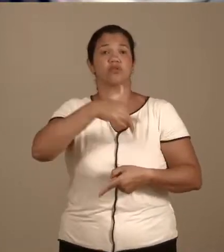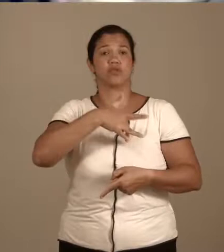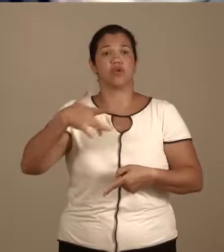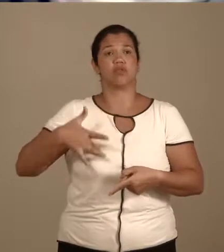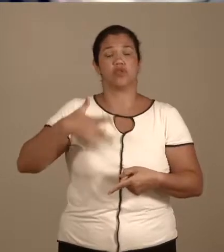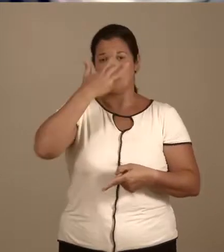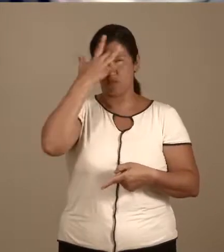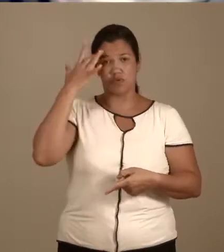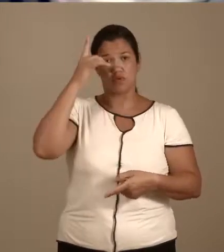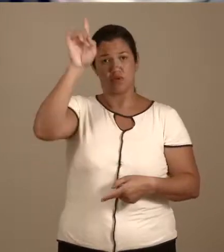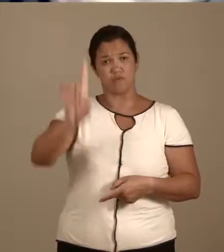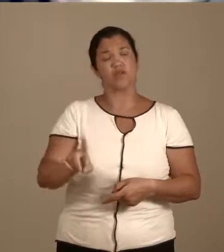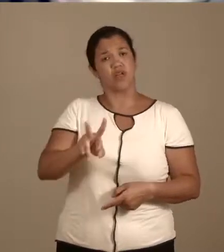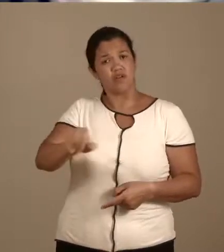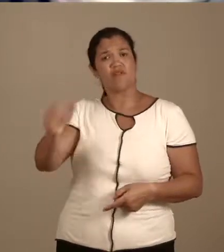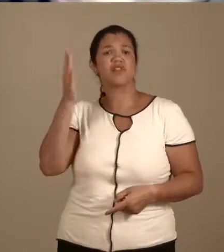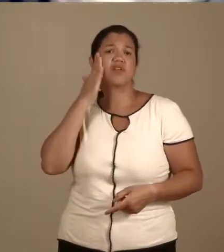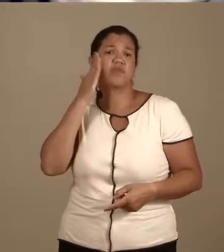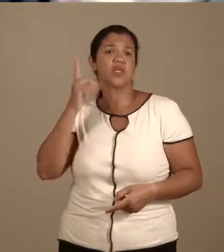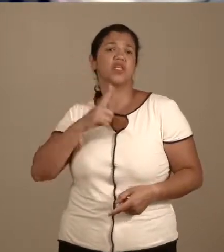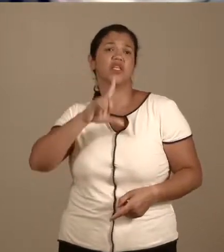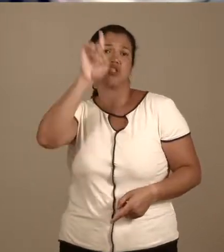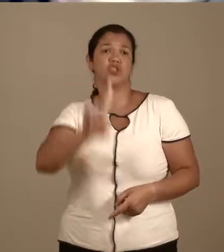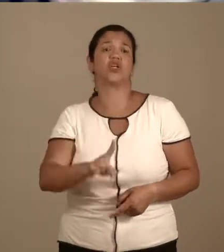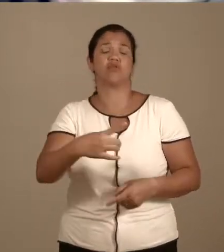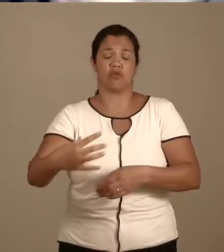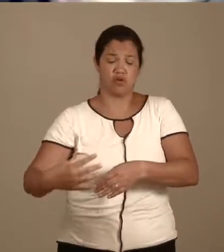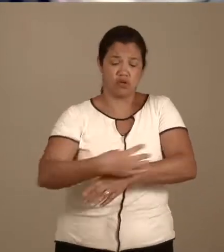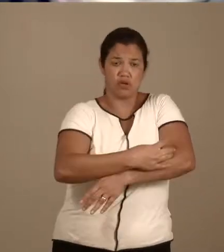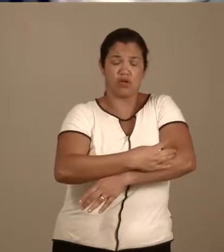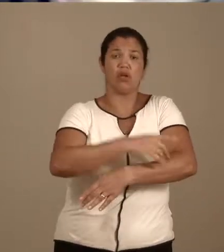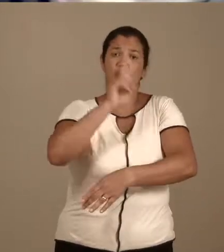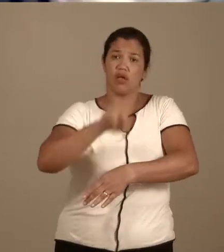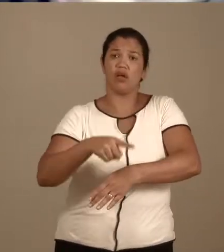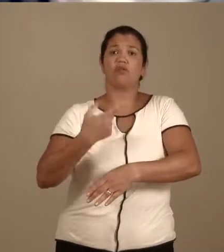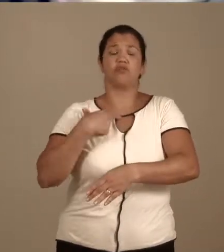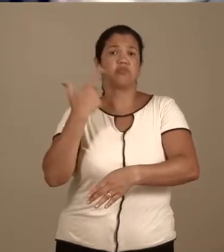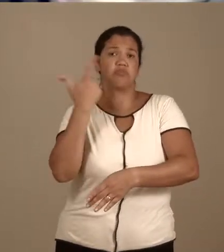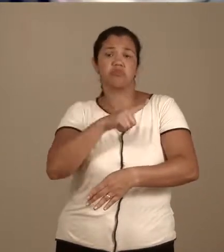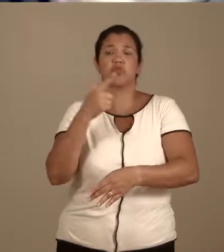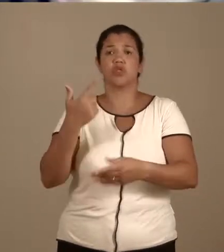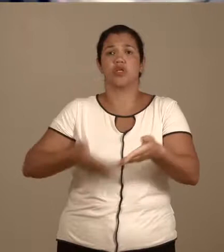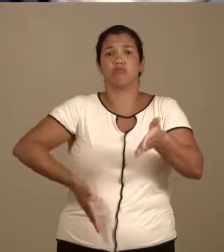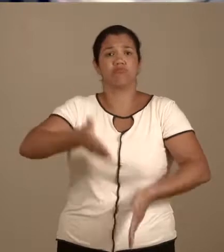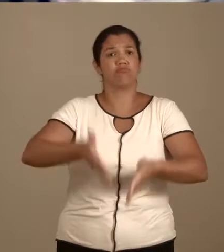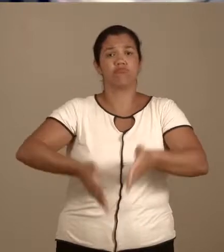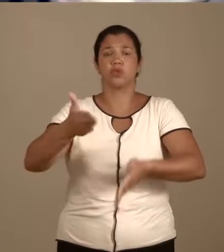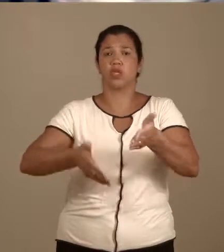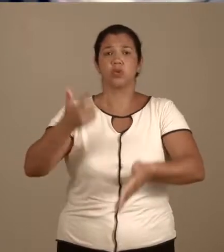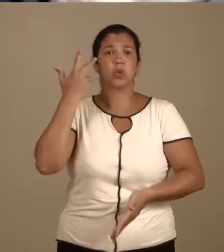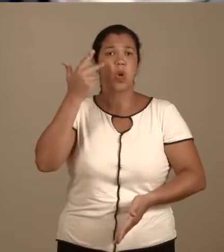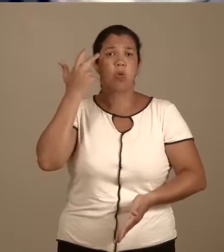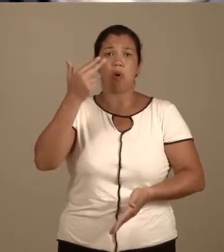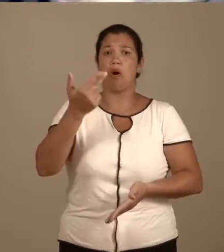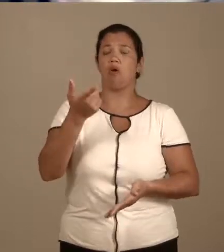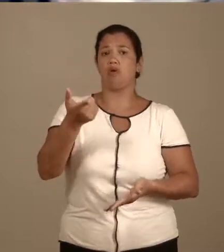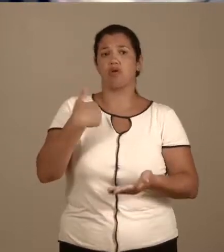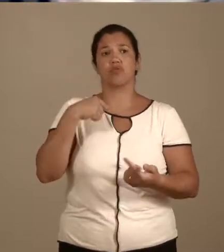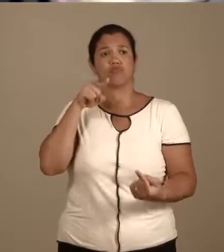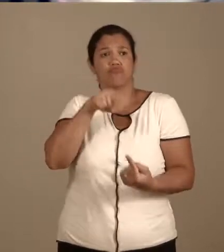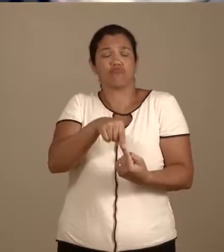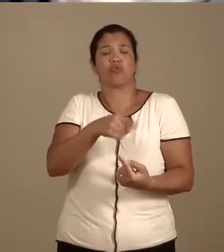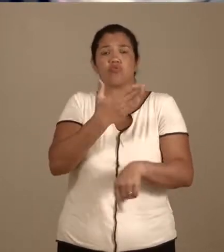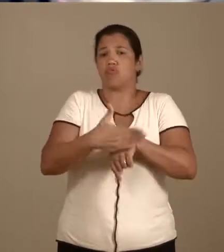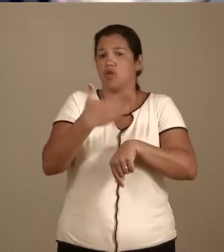Deficiência, essa pessoa saberá que ela terá direito a uma prótese para poder ter mobilidade novamente de acordo com o